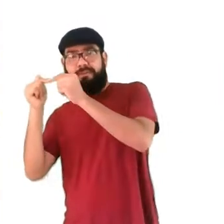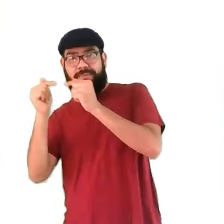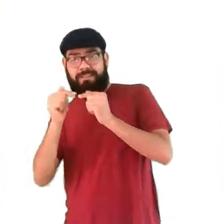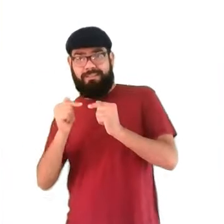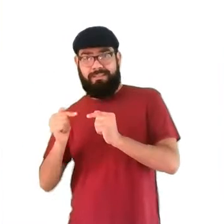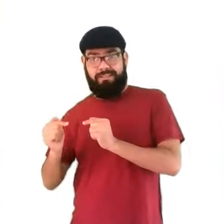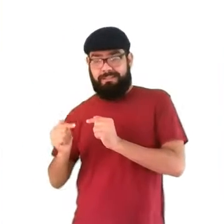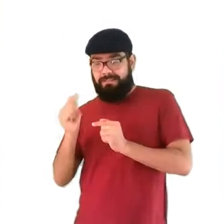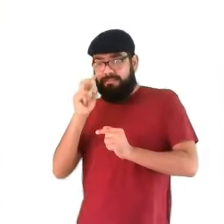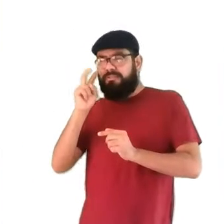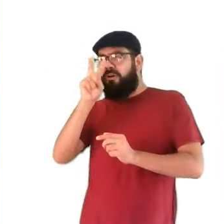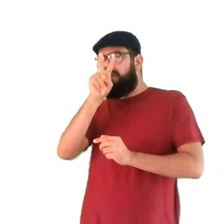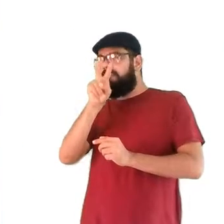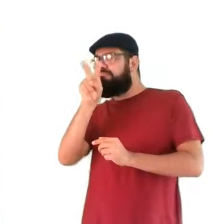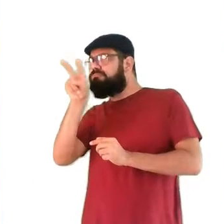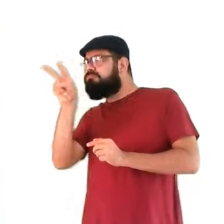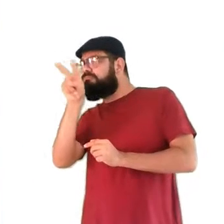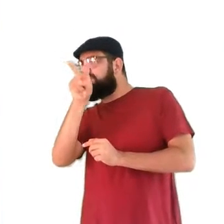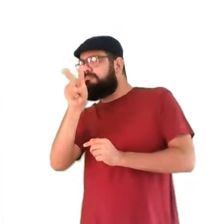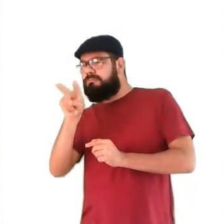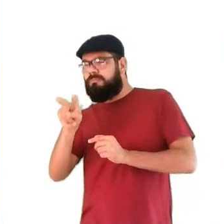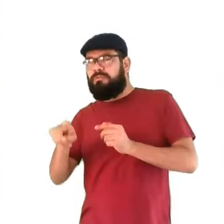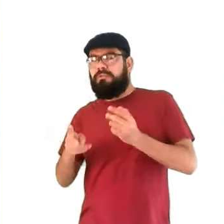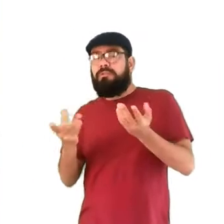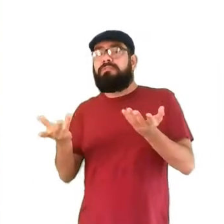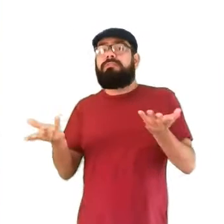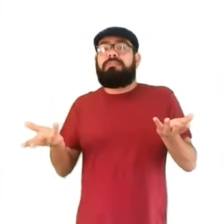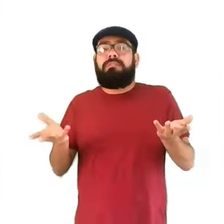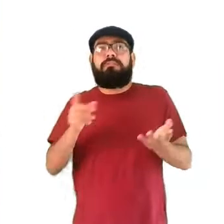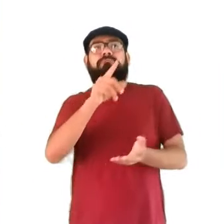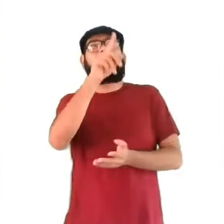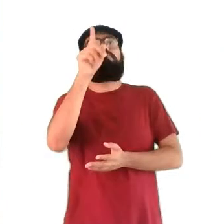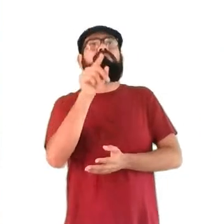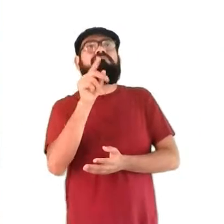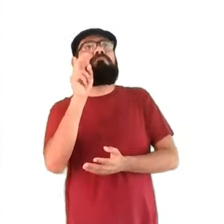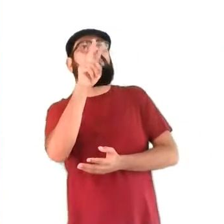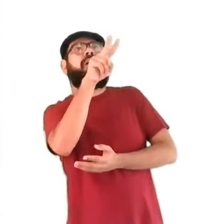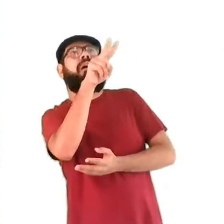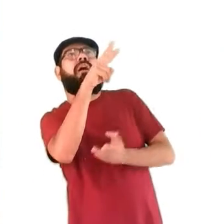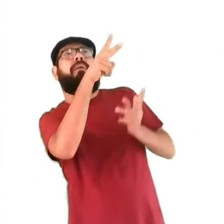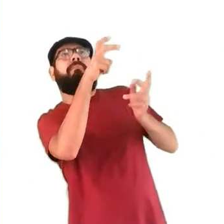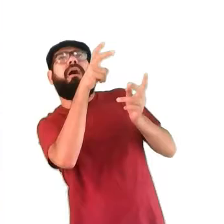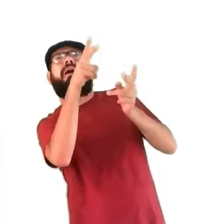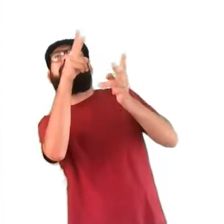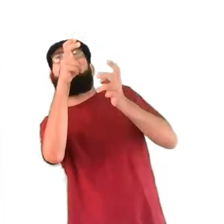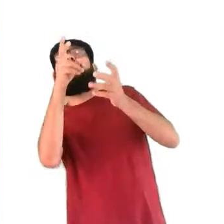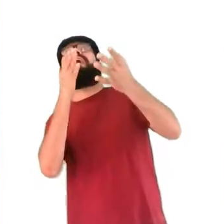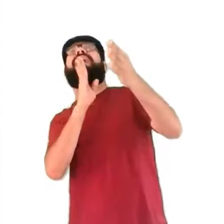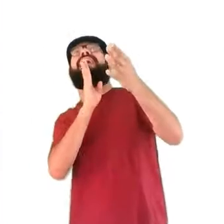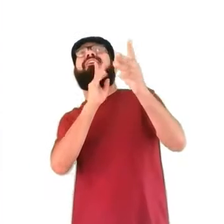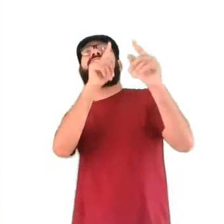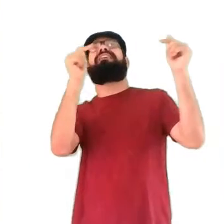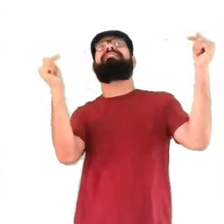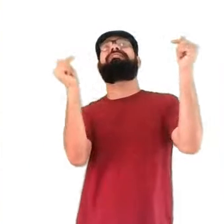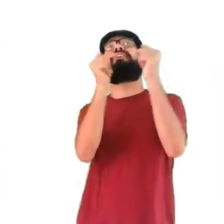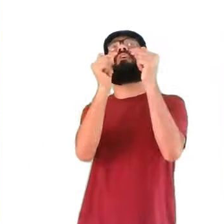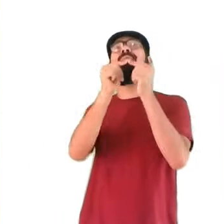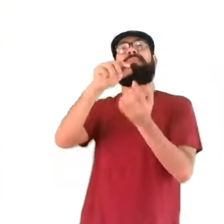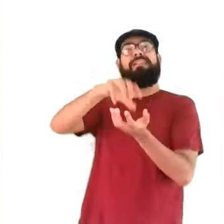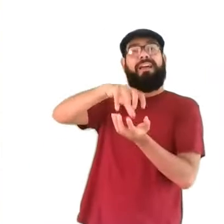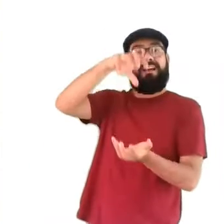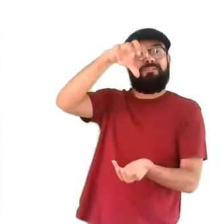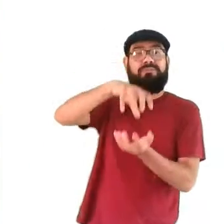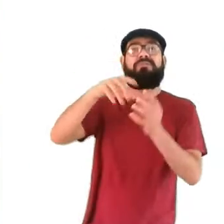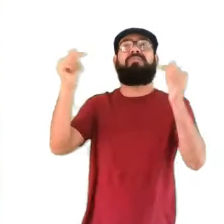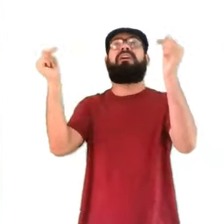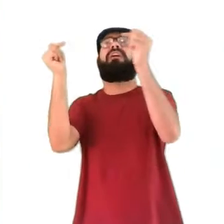vocês, olhando para essas imagens, vocês identificam? Então, na primeira imagem, nós temos aí uns boletos bancários, nós temos dinheiro,